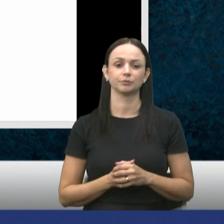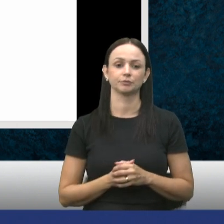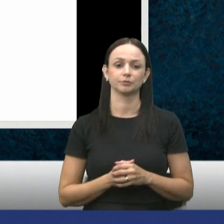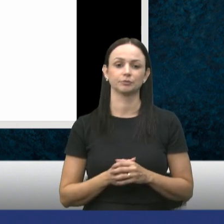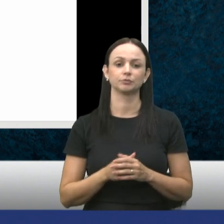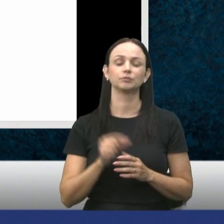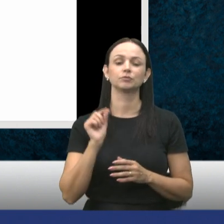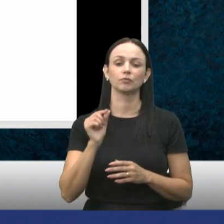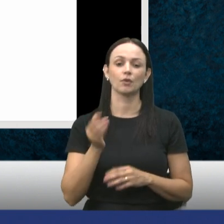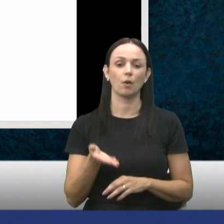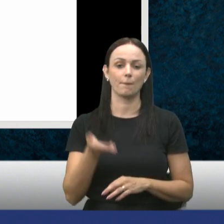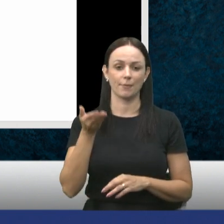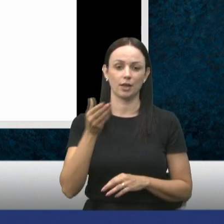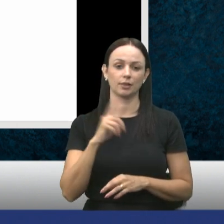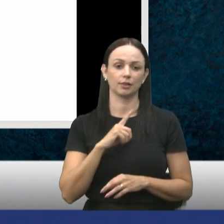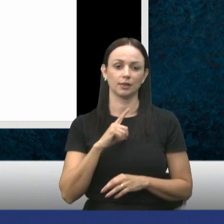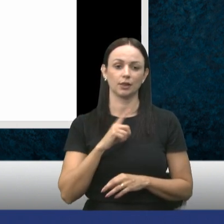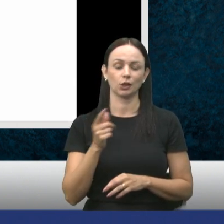Representa aumento de